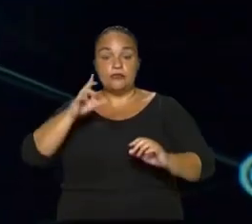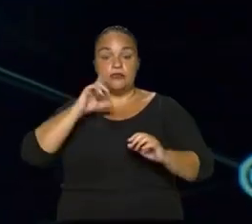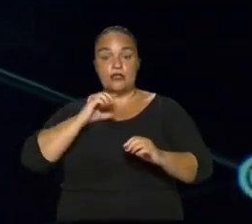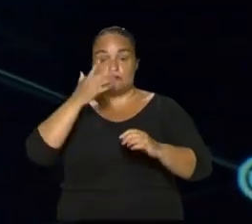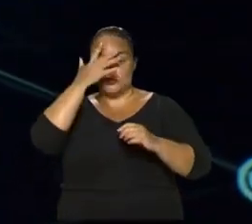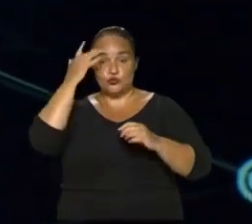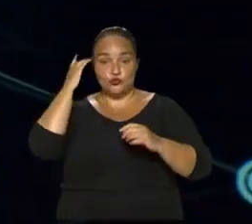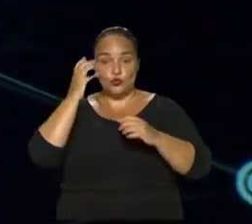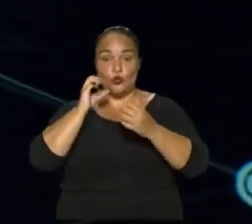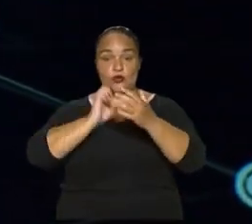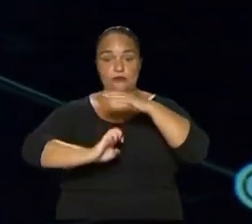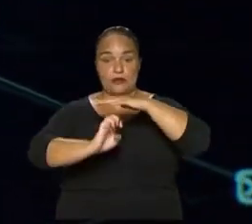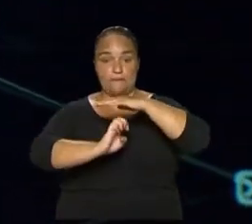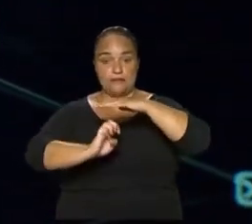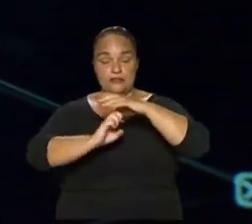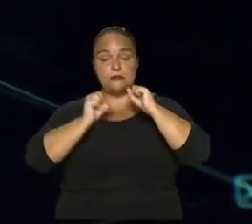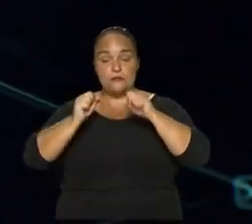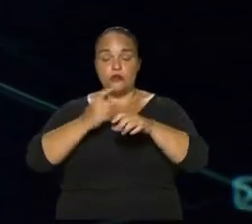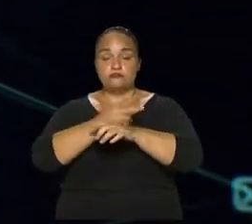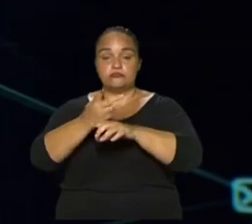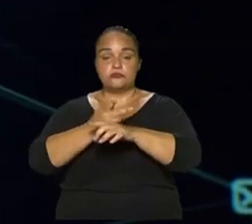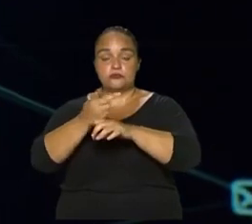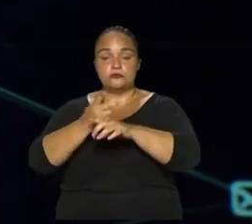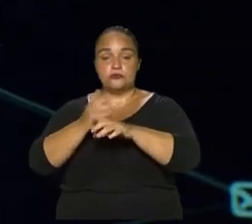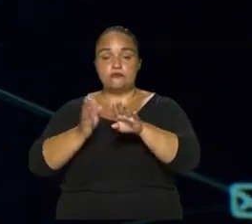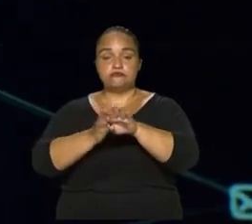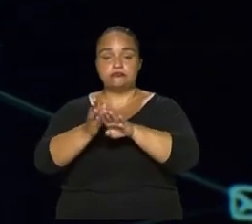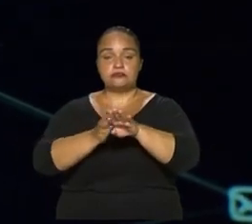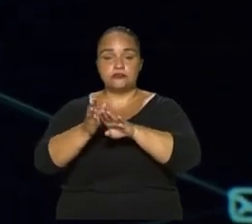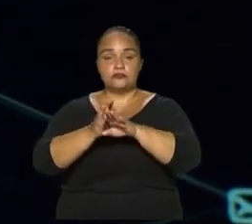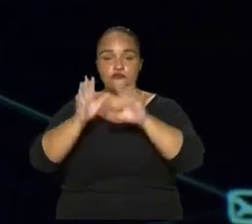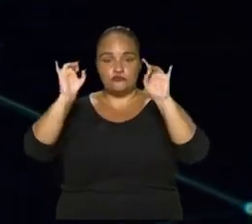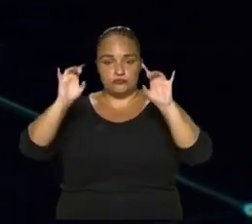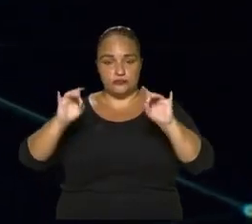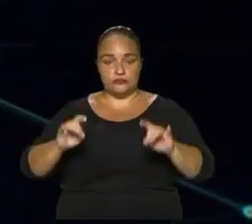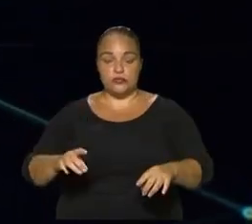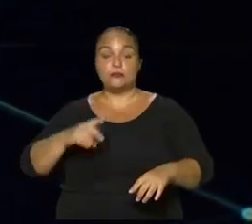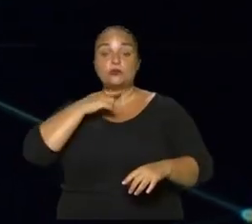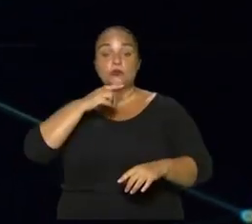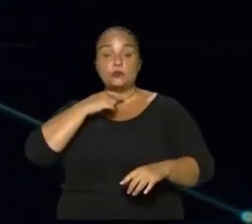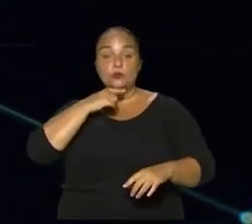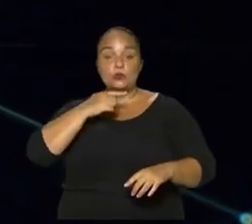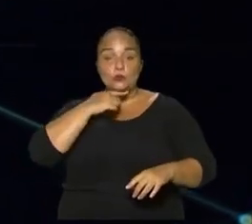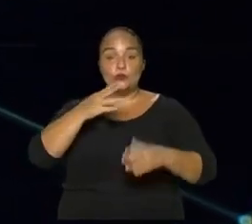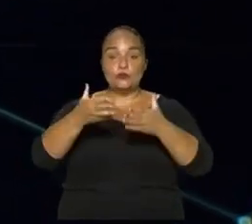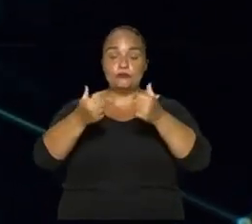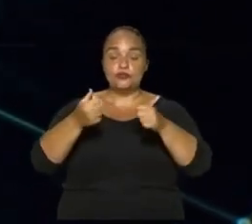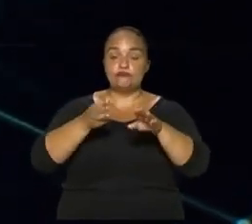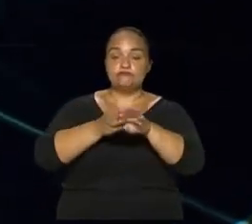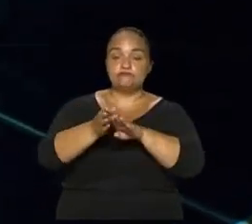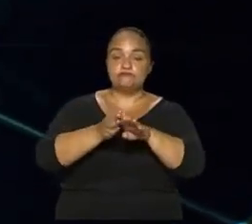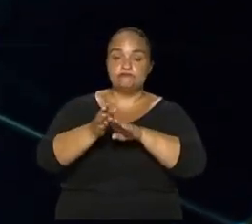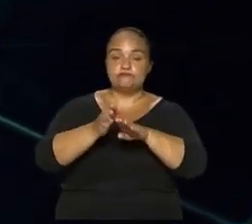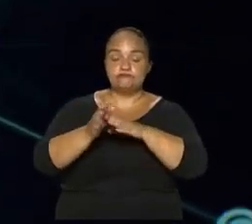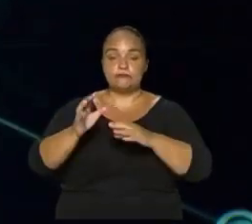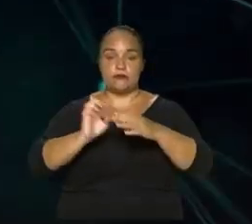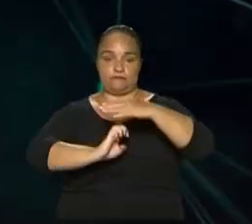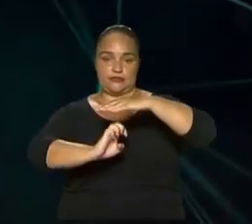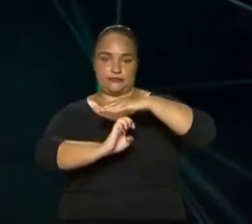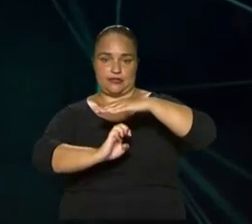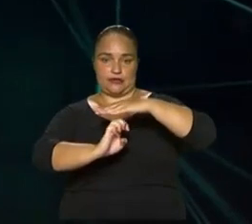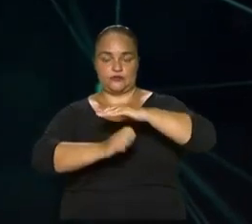Empreendedores podem recorrer a uma assessoria especializada para tirar dúvidas e pedir orientações